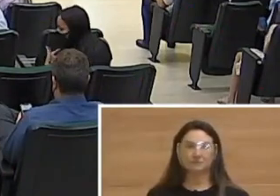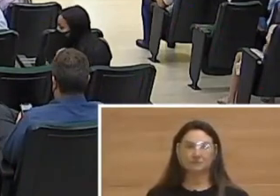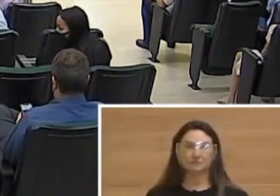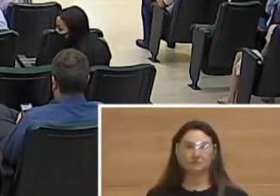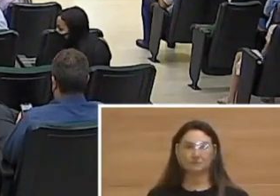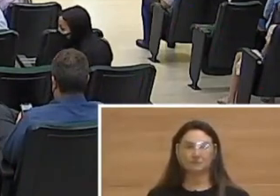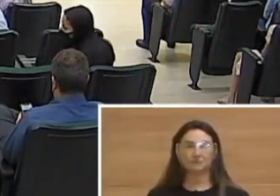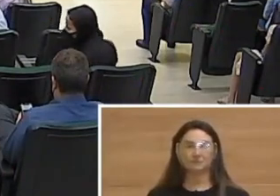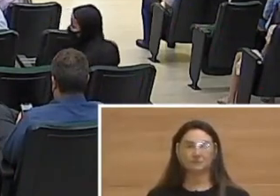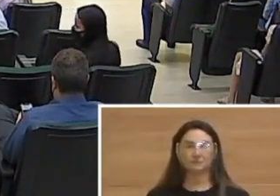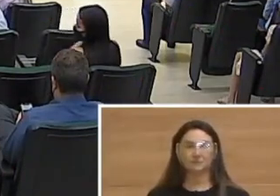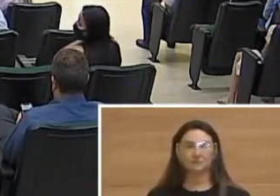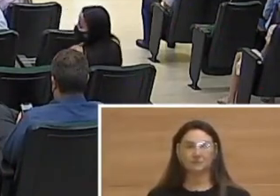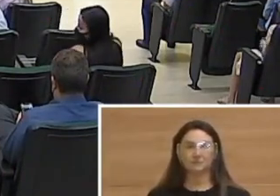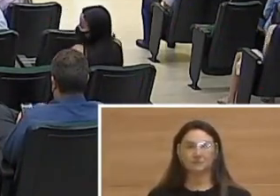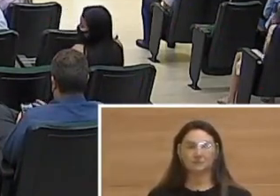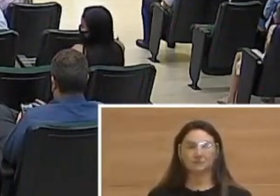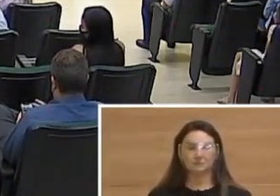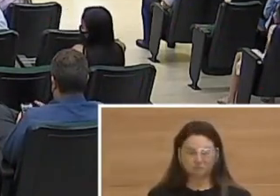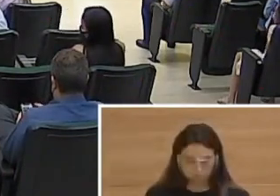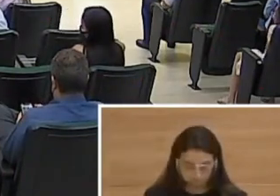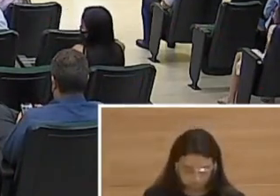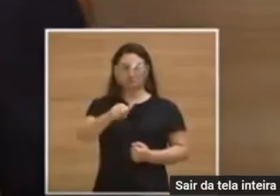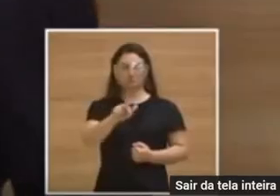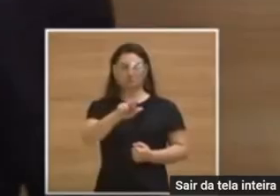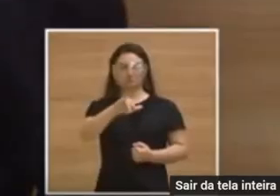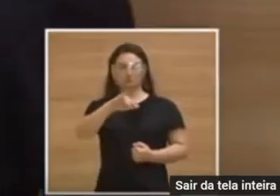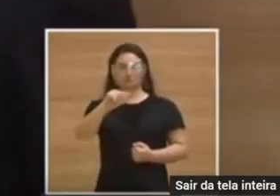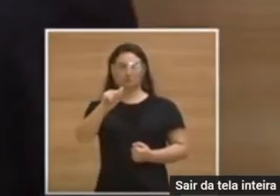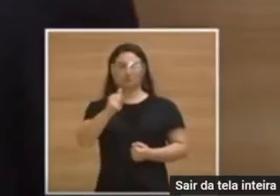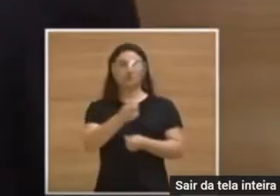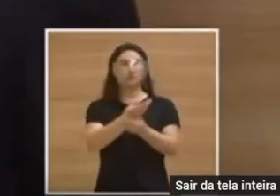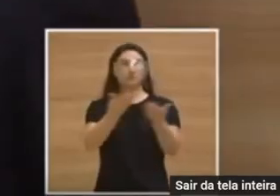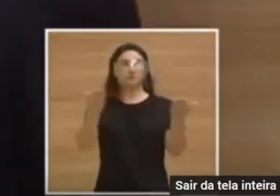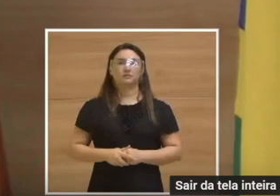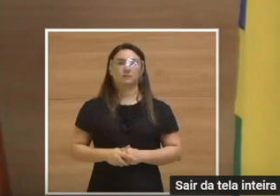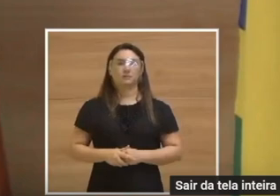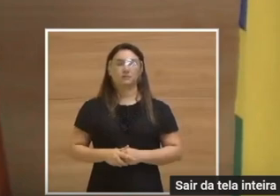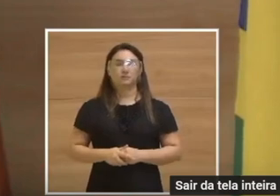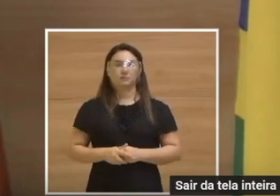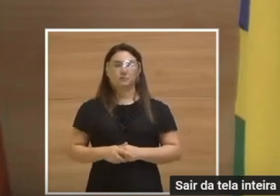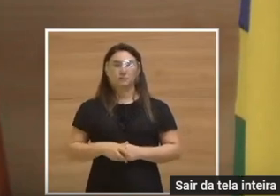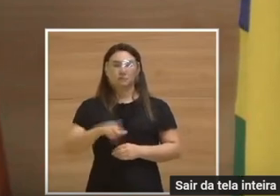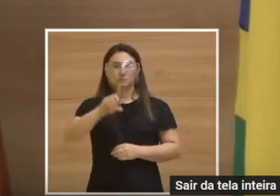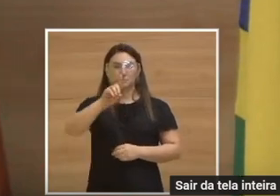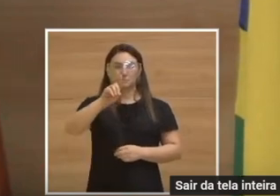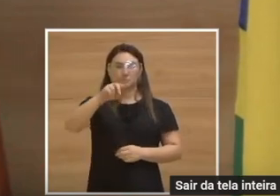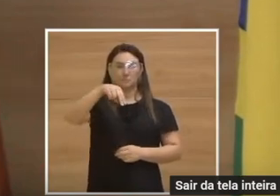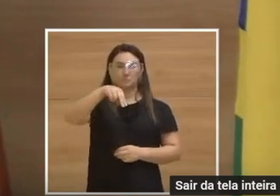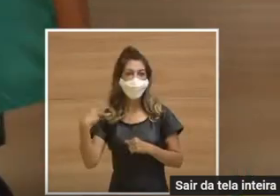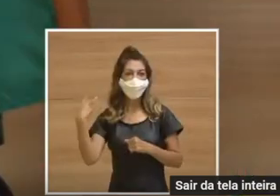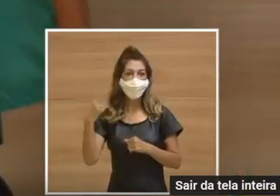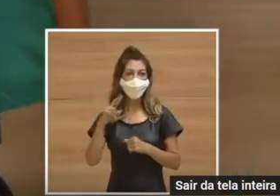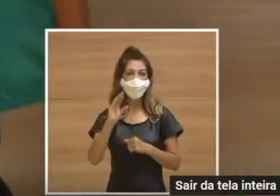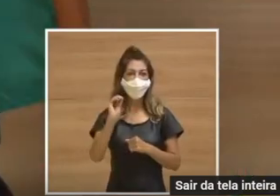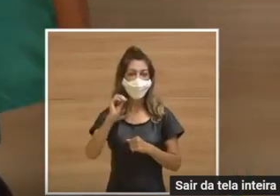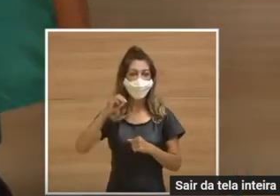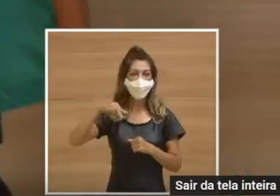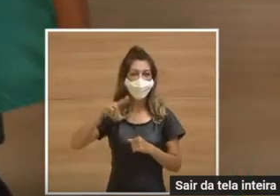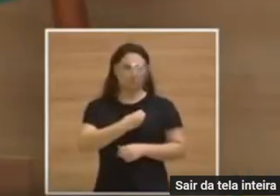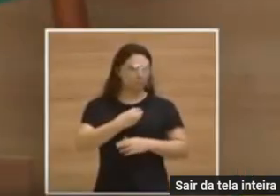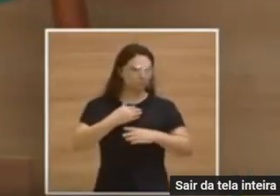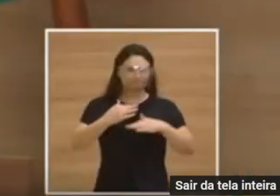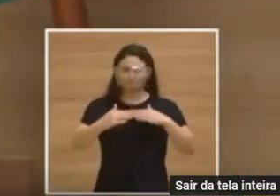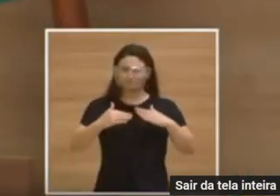A sessão solene de entrega do Prêmio Mulher Destaque teve a presença de amigos e familiares da homenageada, além de lideranças